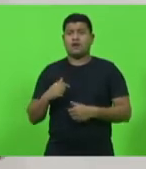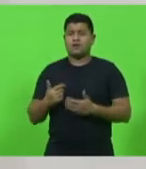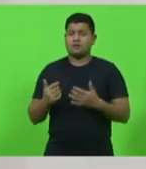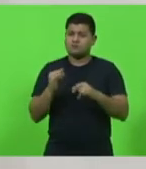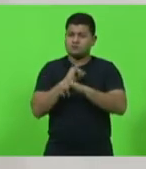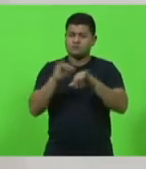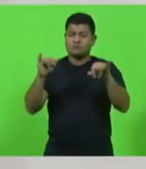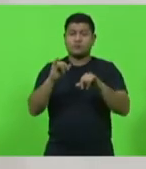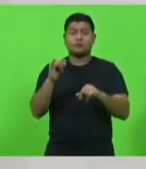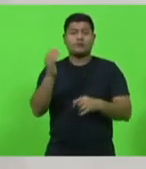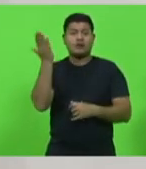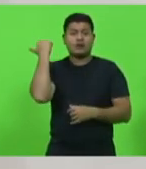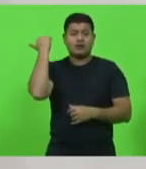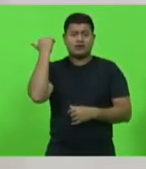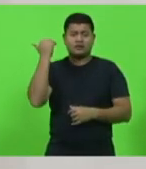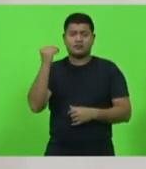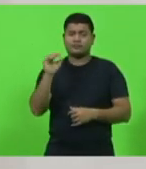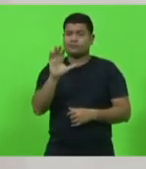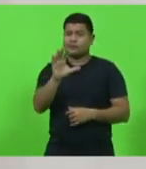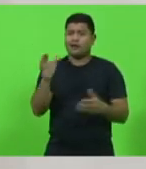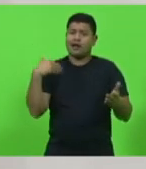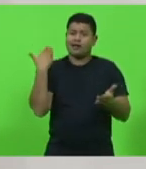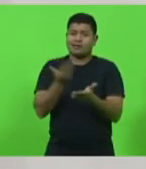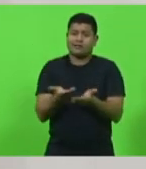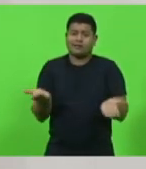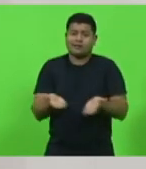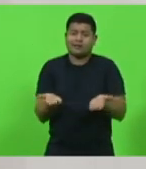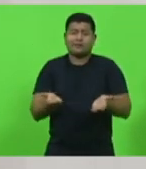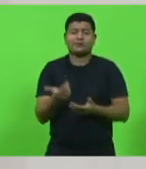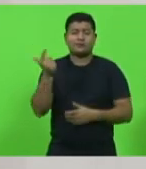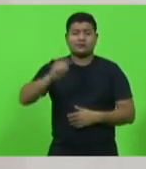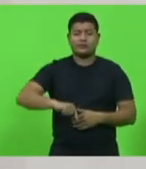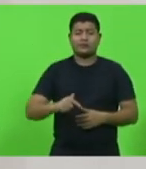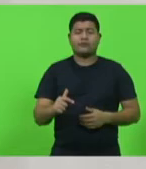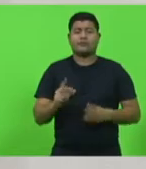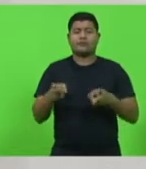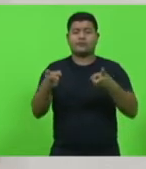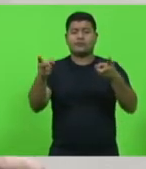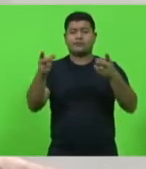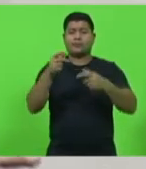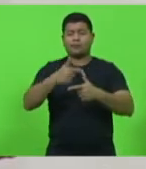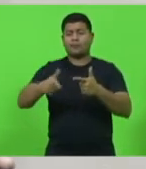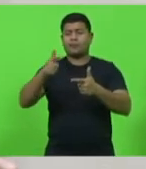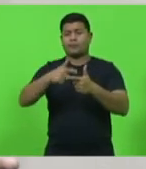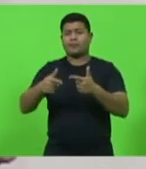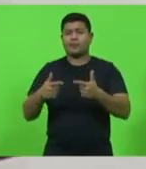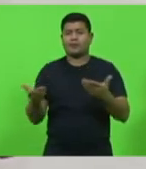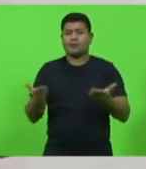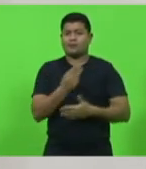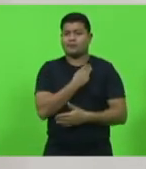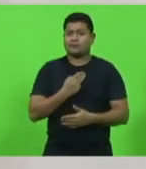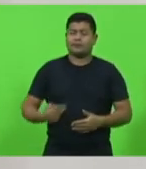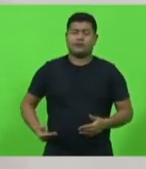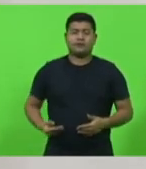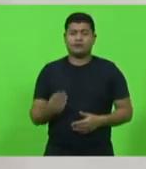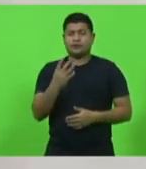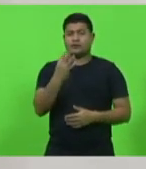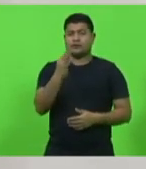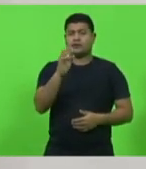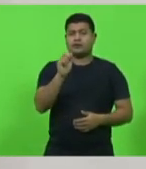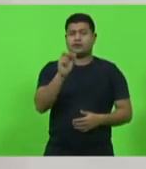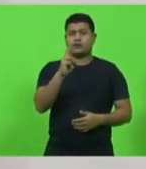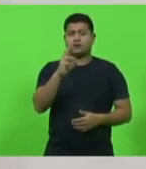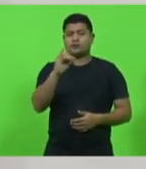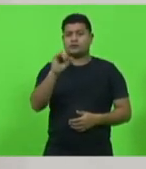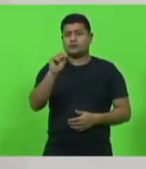nós estamos até hoje com esse problema. E agora, infelizmente, o ministro Tarcísio está